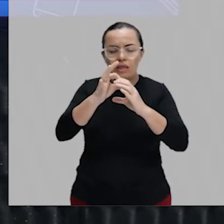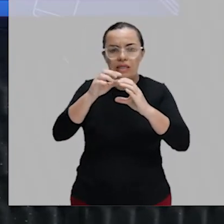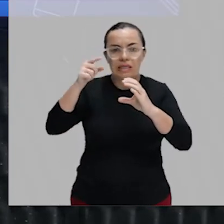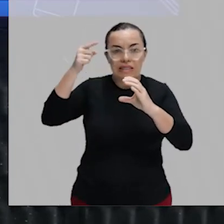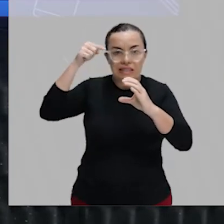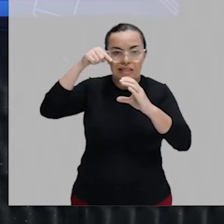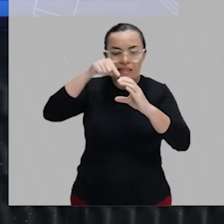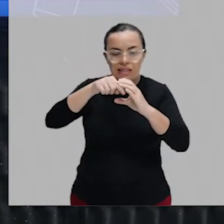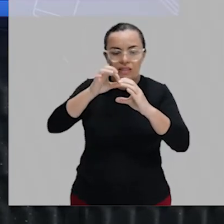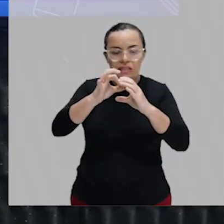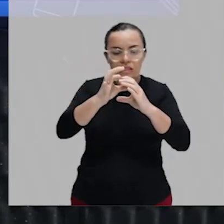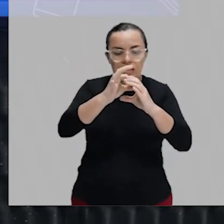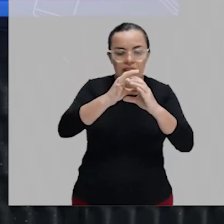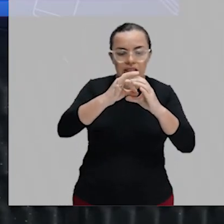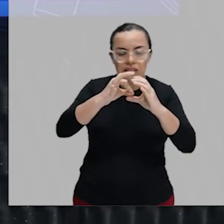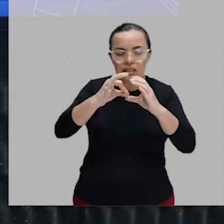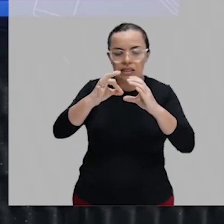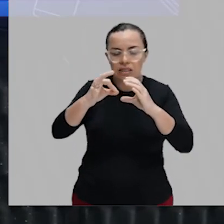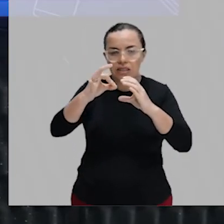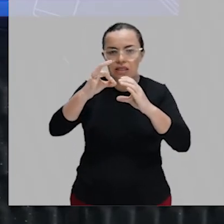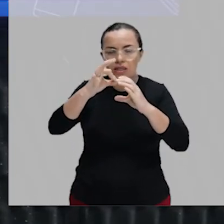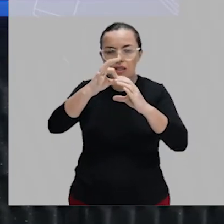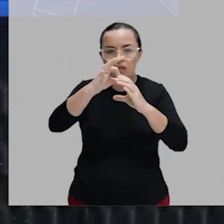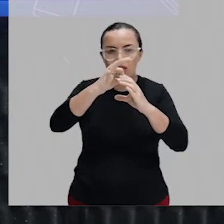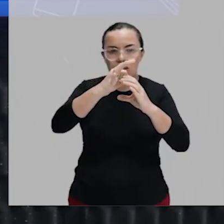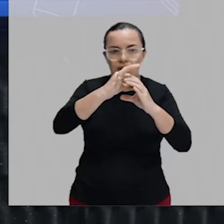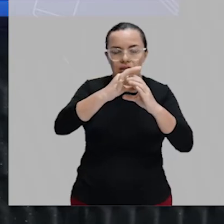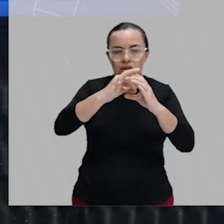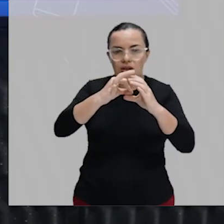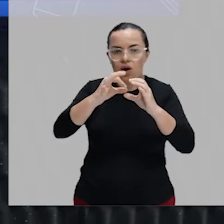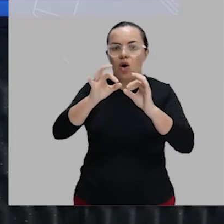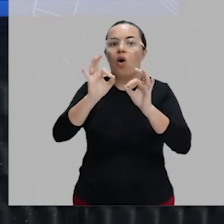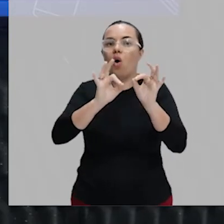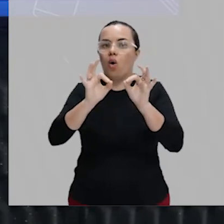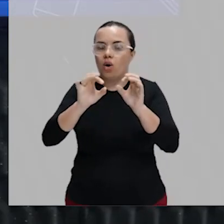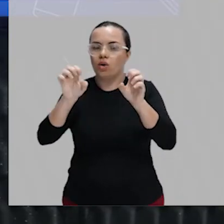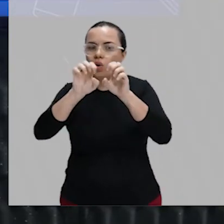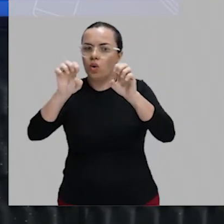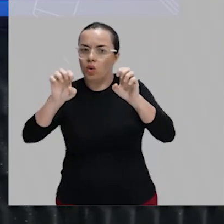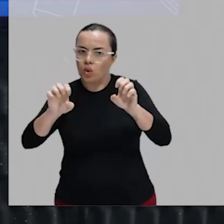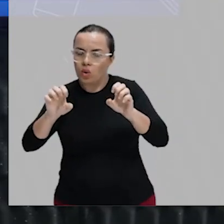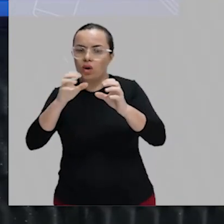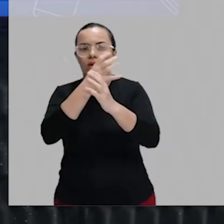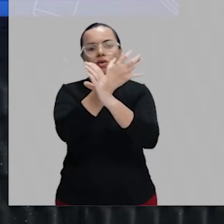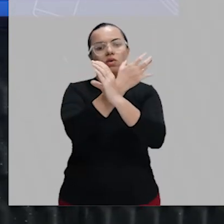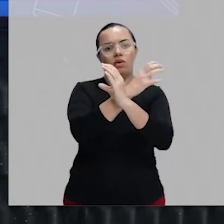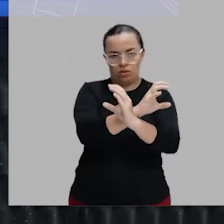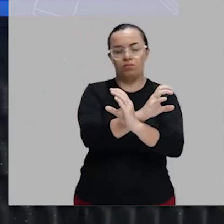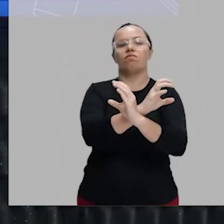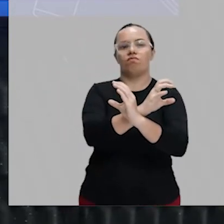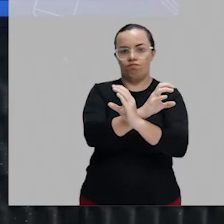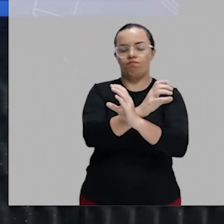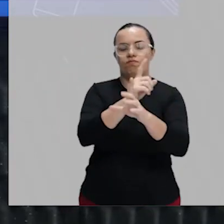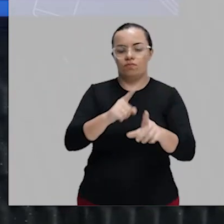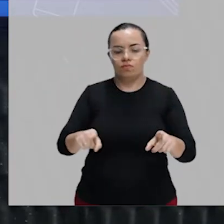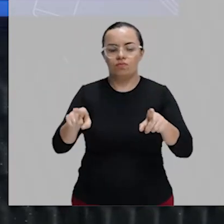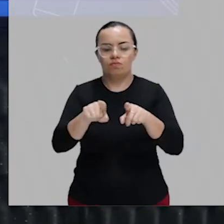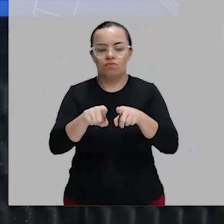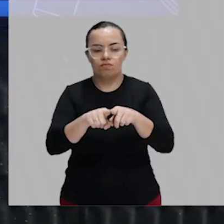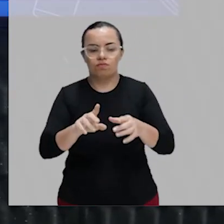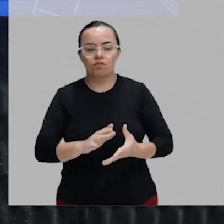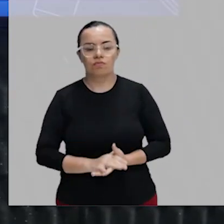célula, esse deslocamento ele vai ser organizado pela ação do citoesqueleto. O